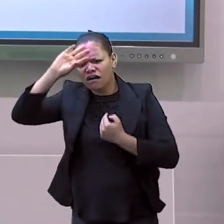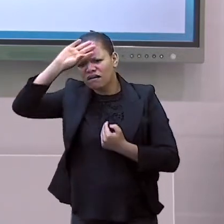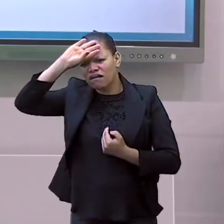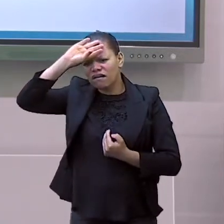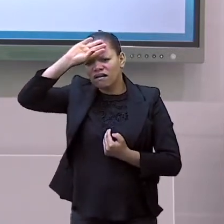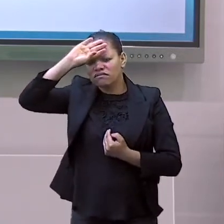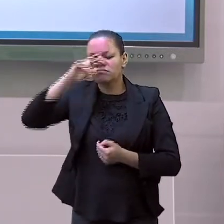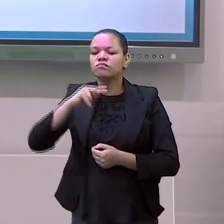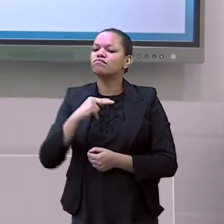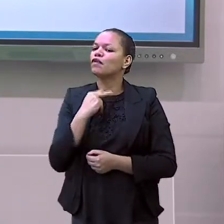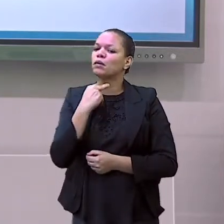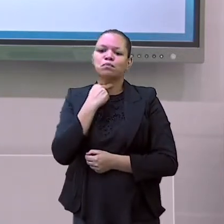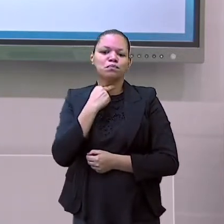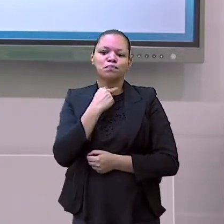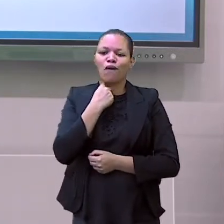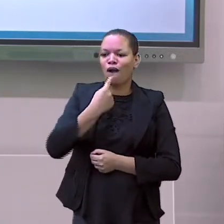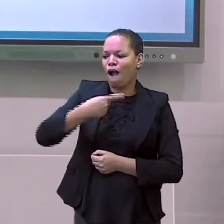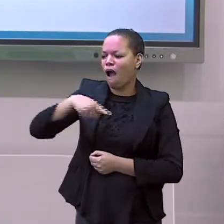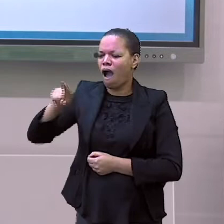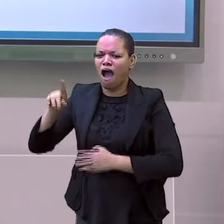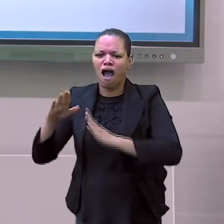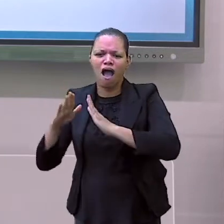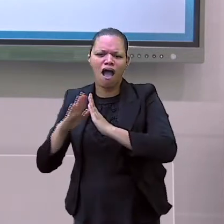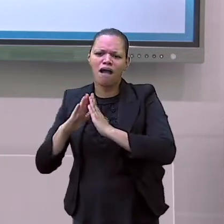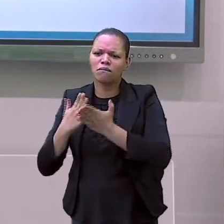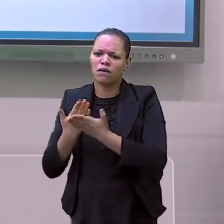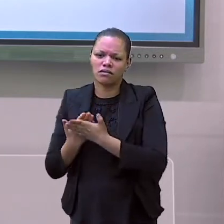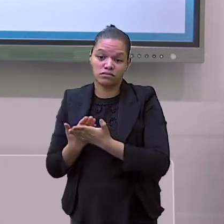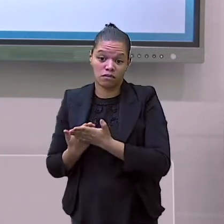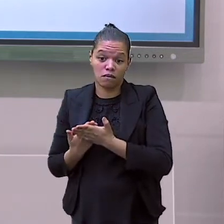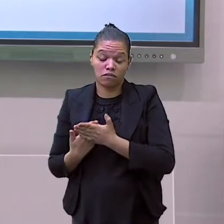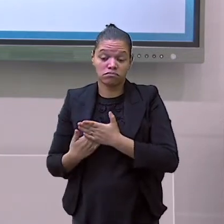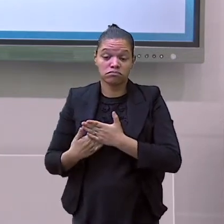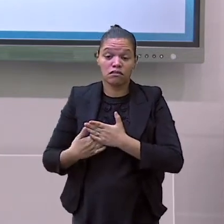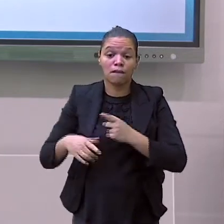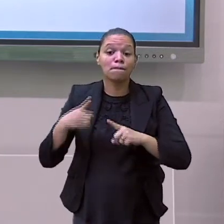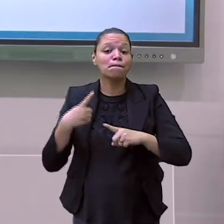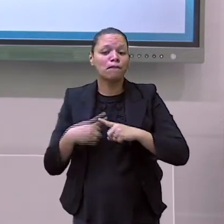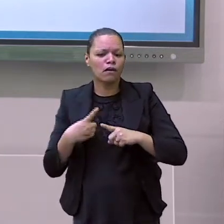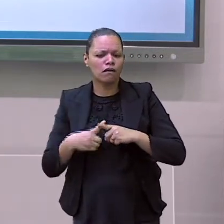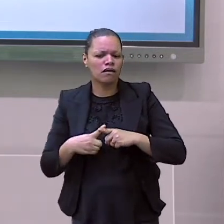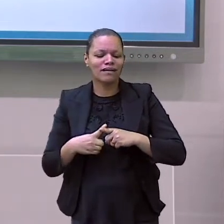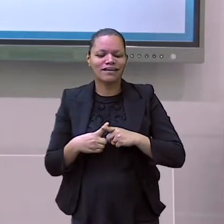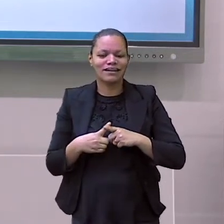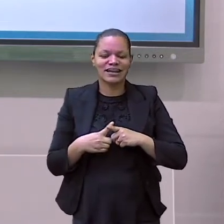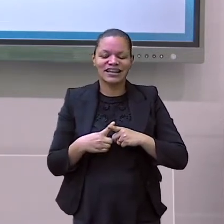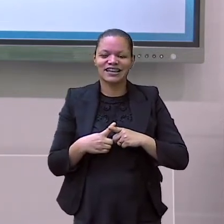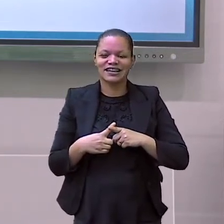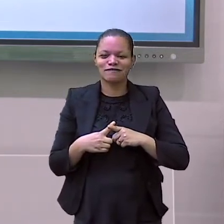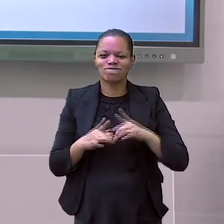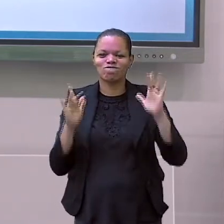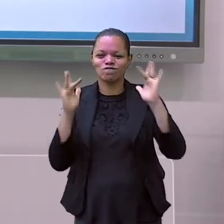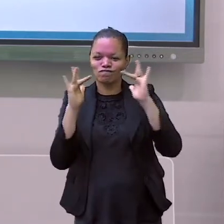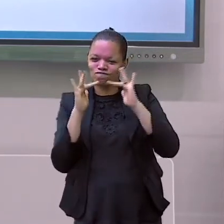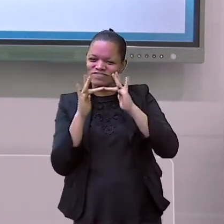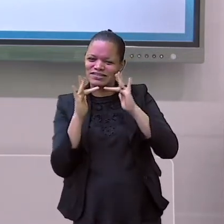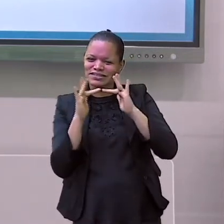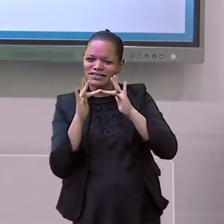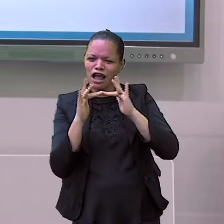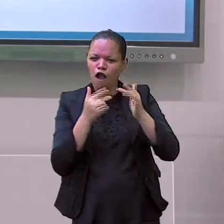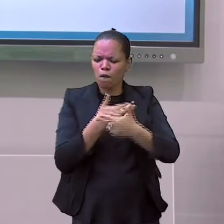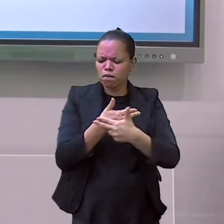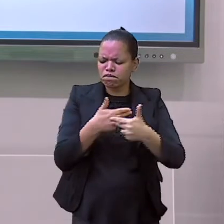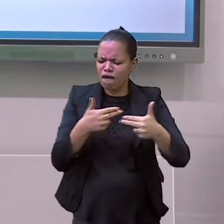pessoas e um grande número de pessoas também vai ficar contagiado. Uma vez que a gente tem uma doença